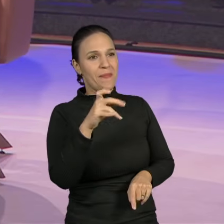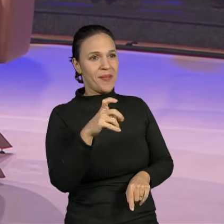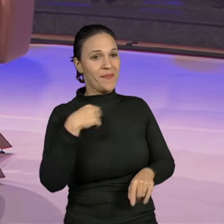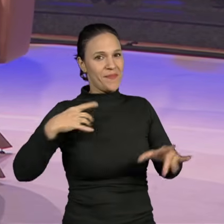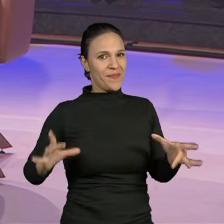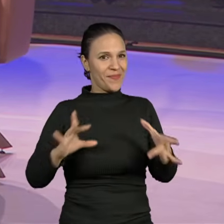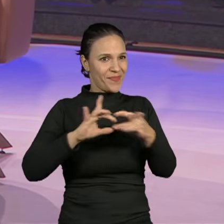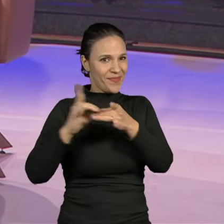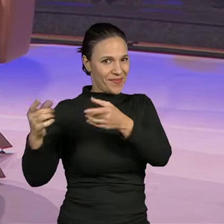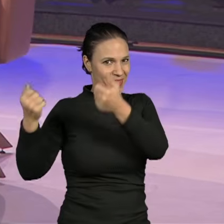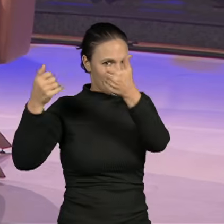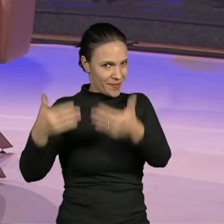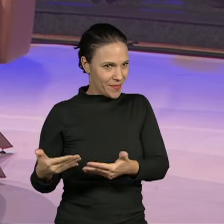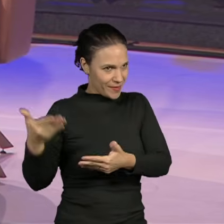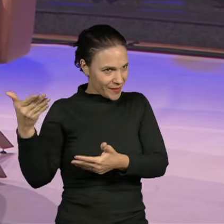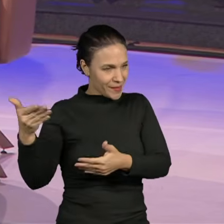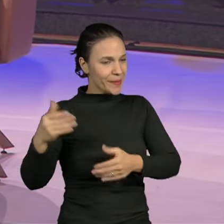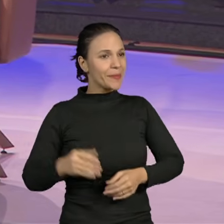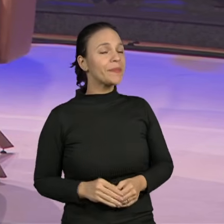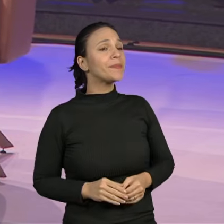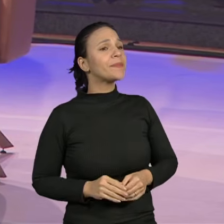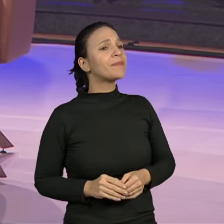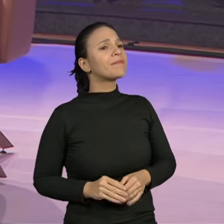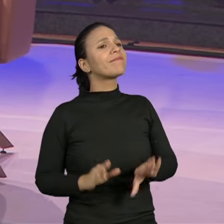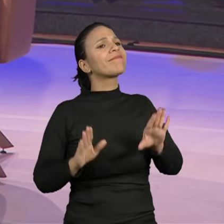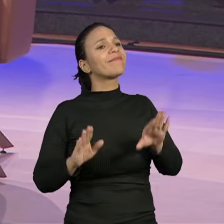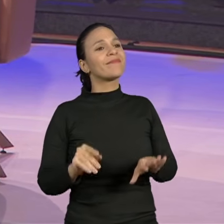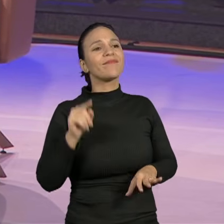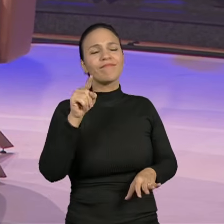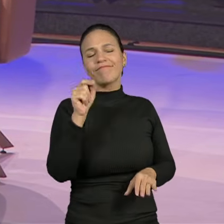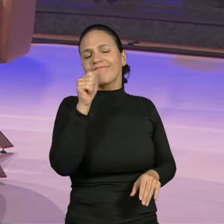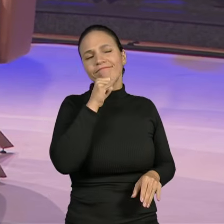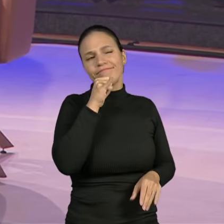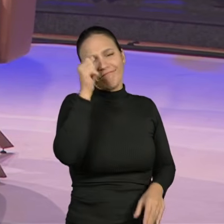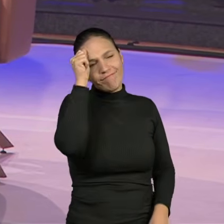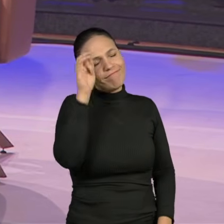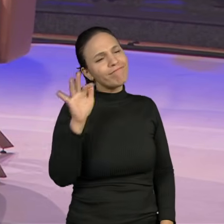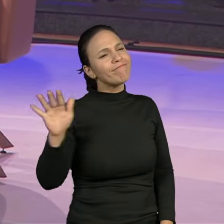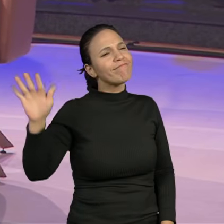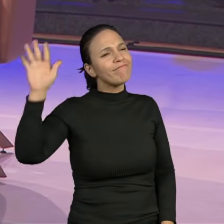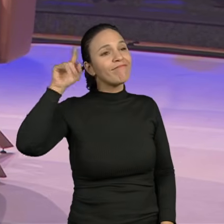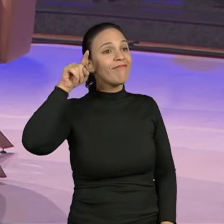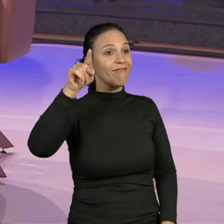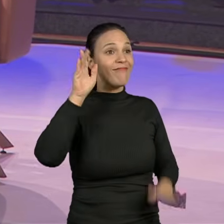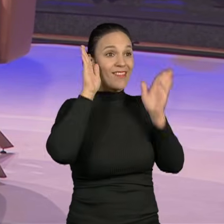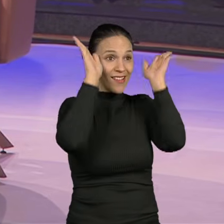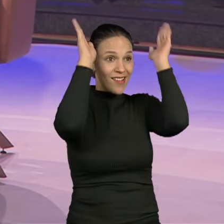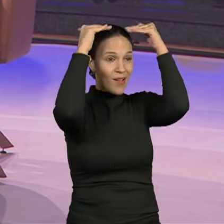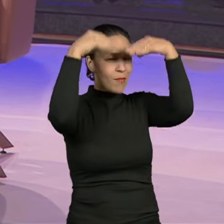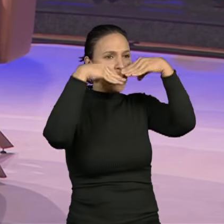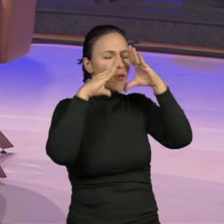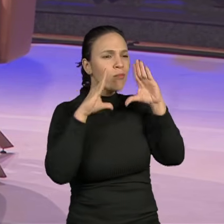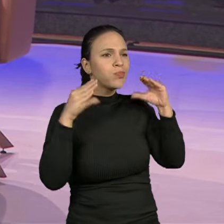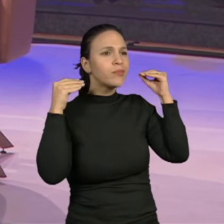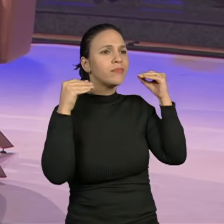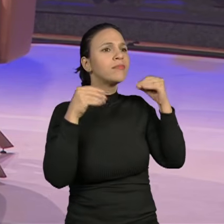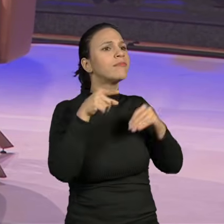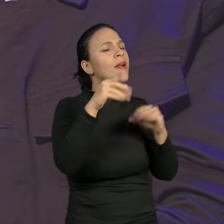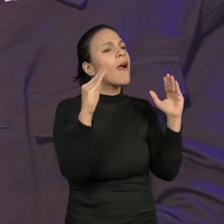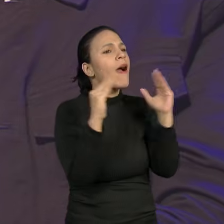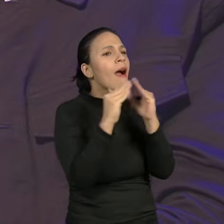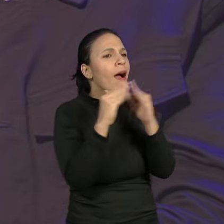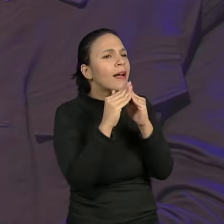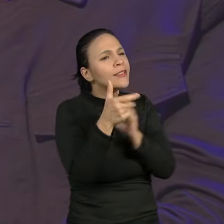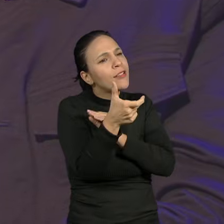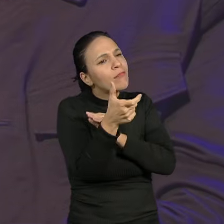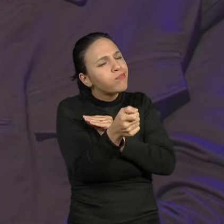o gancho aqui do que ele disse agora, quando vocês imaginam, né, que o Mundo Bita vai entrar na casa das pessoas e que aquela